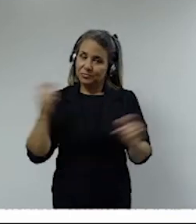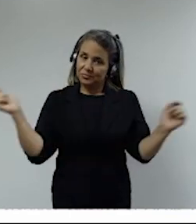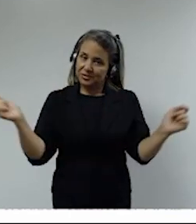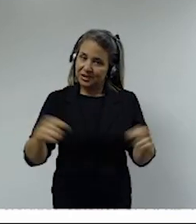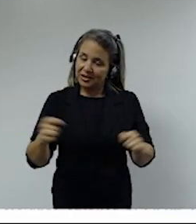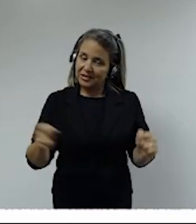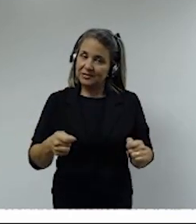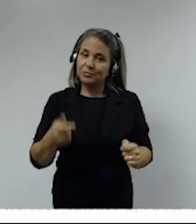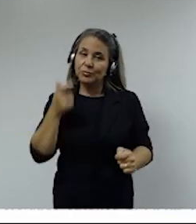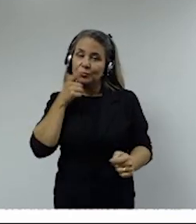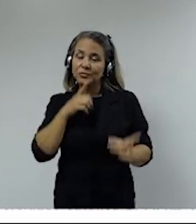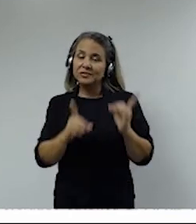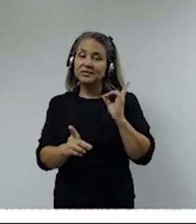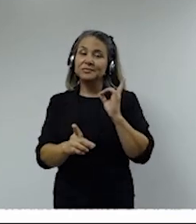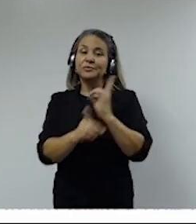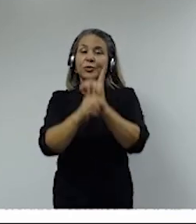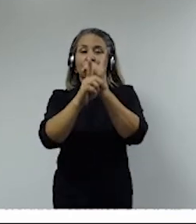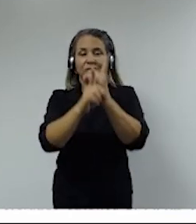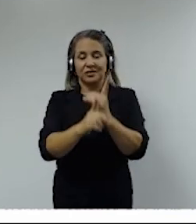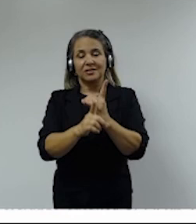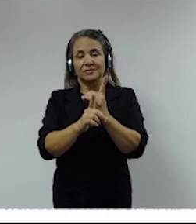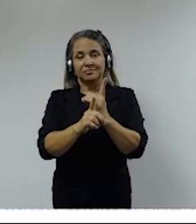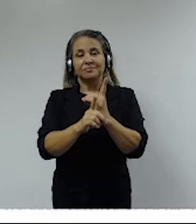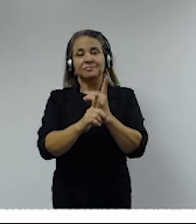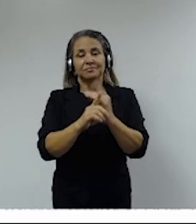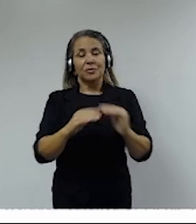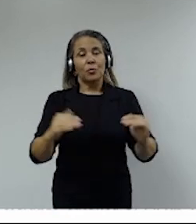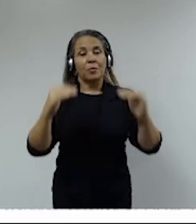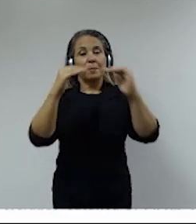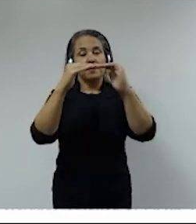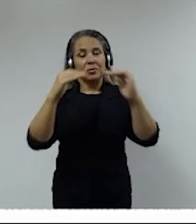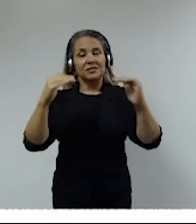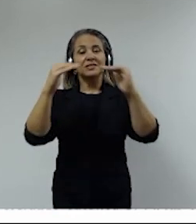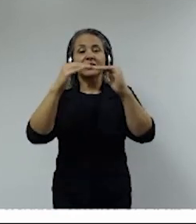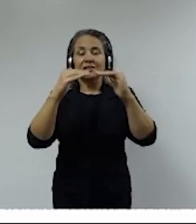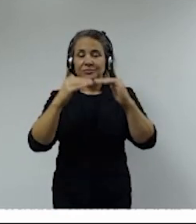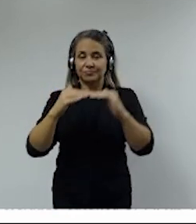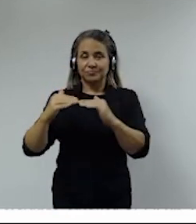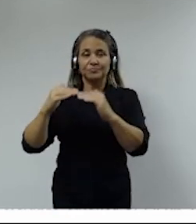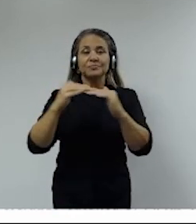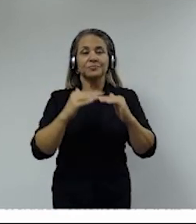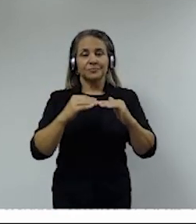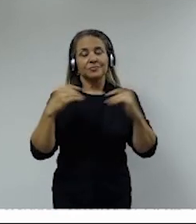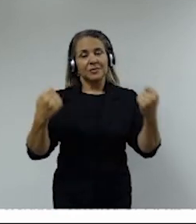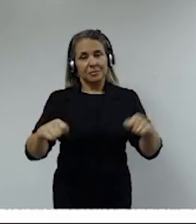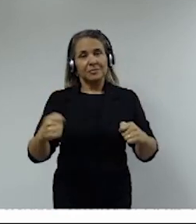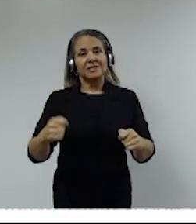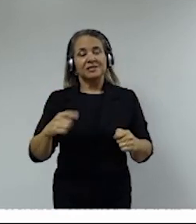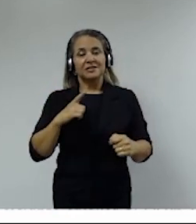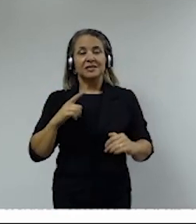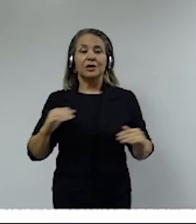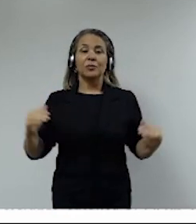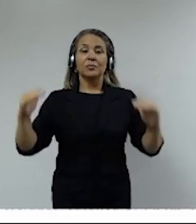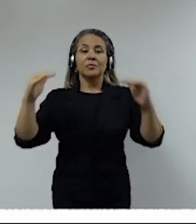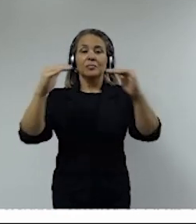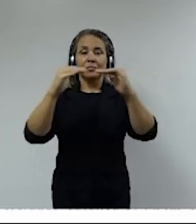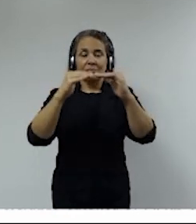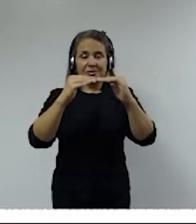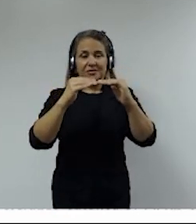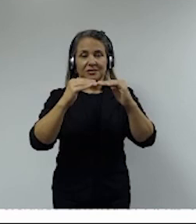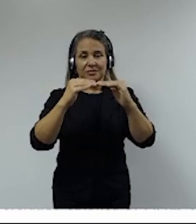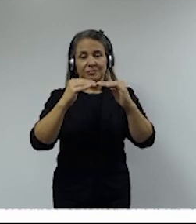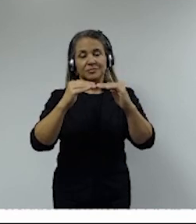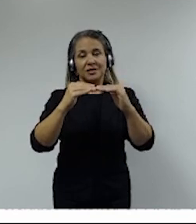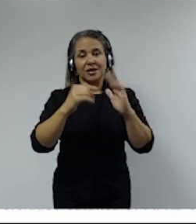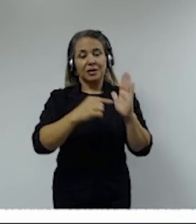pudéssemos chegar a algumas posições que minimamente sejam posições